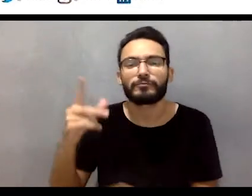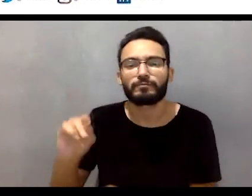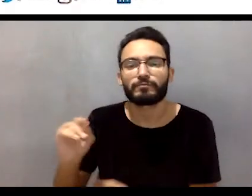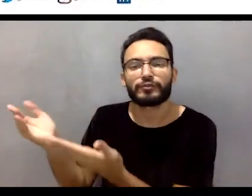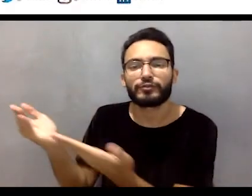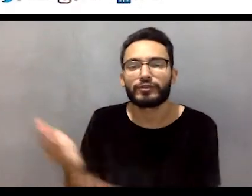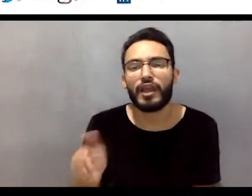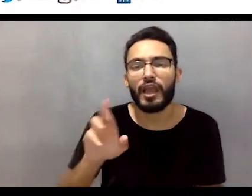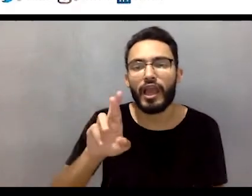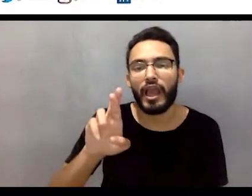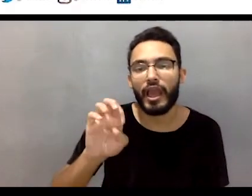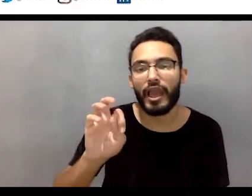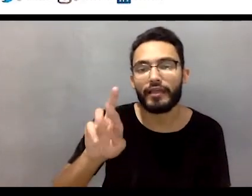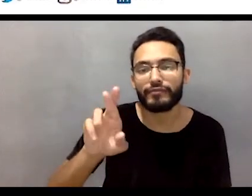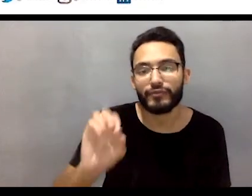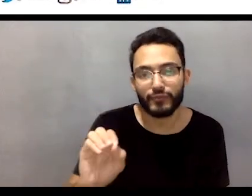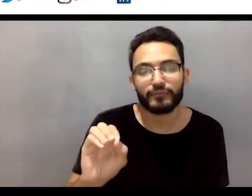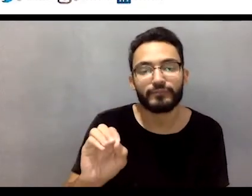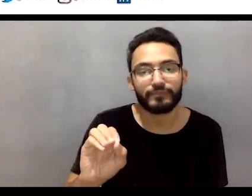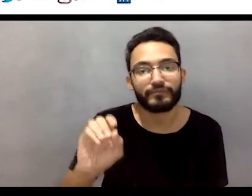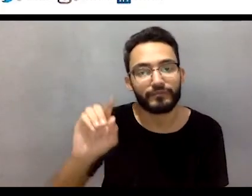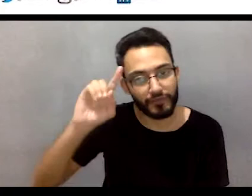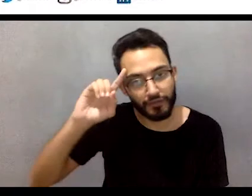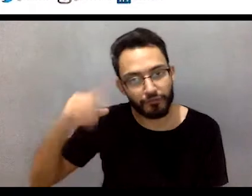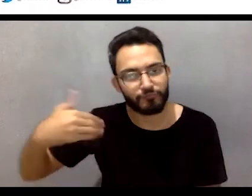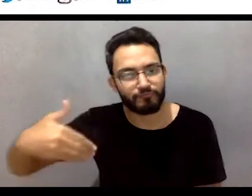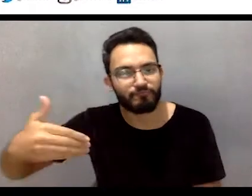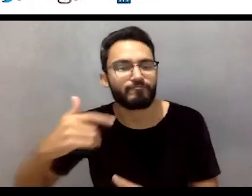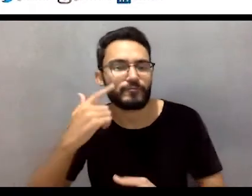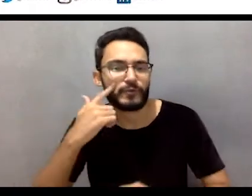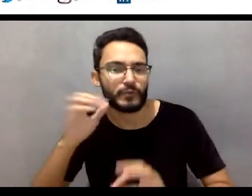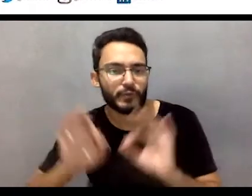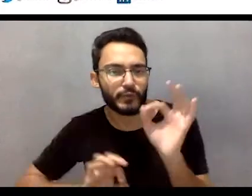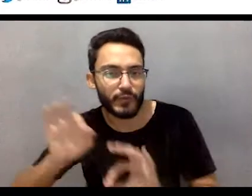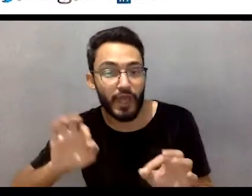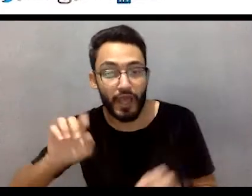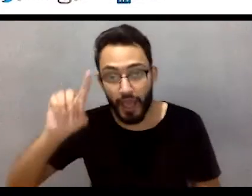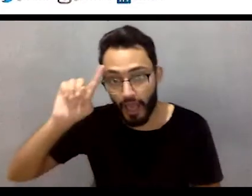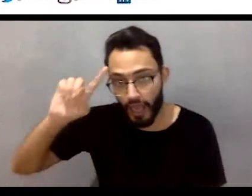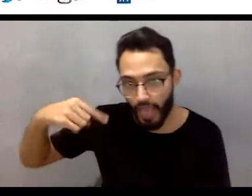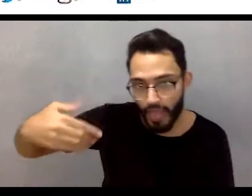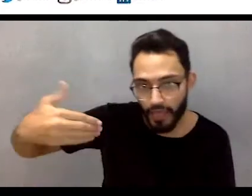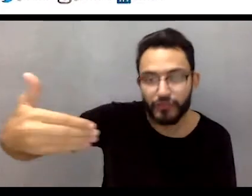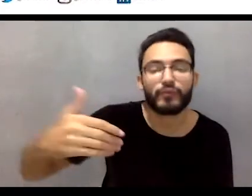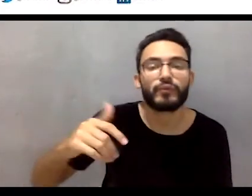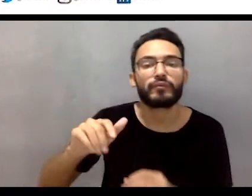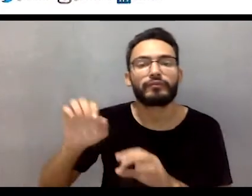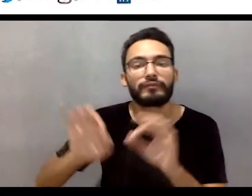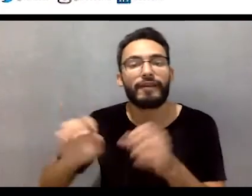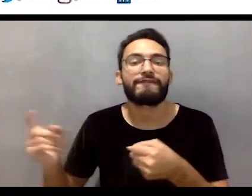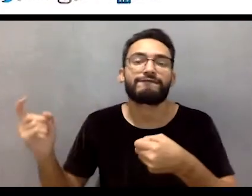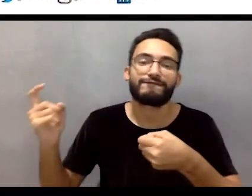gente tem lá aquela pequena funcionalidade pronta. Depois da retro, o que que a gente faz? A gente